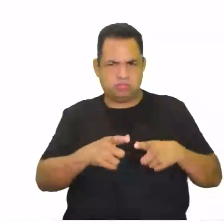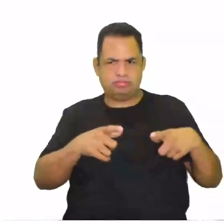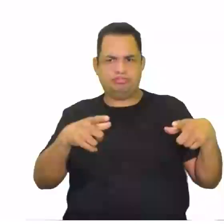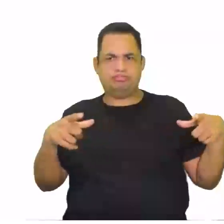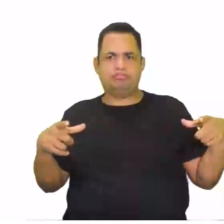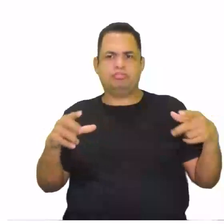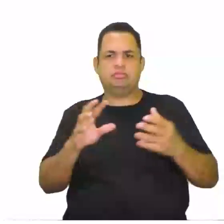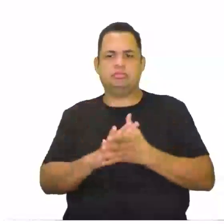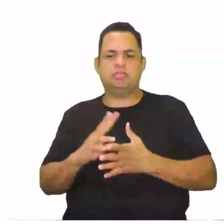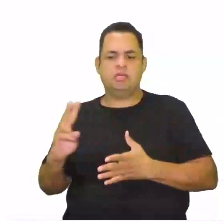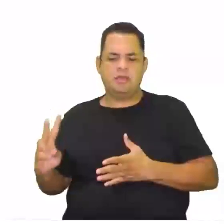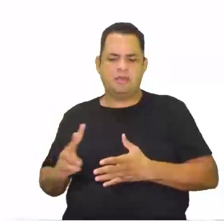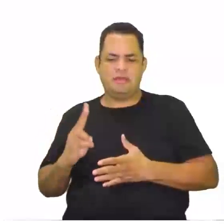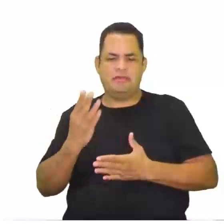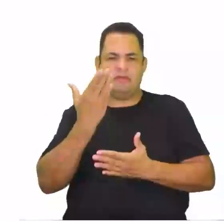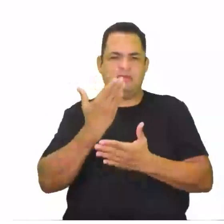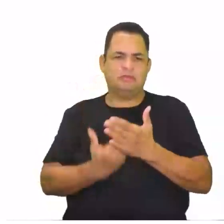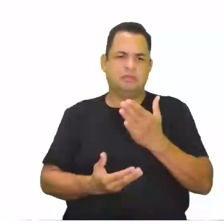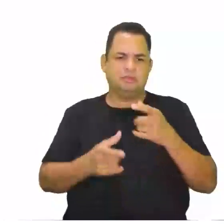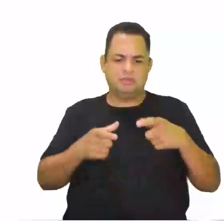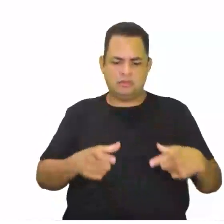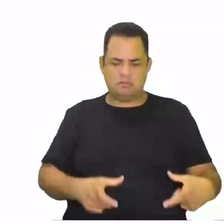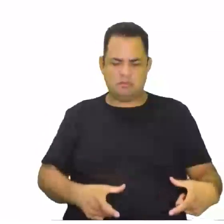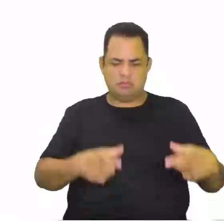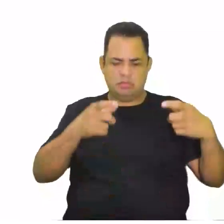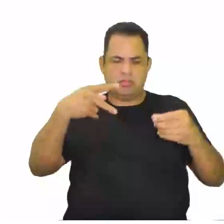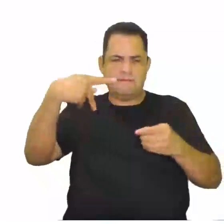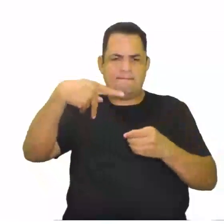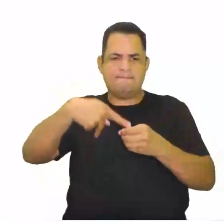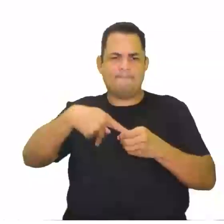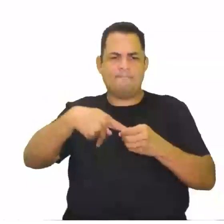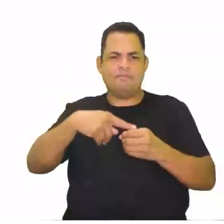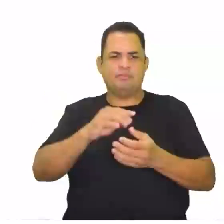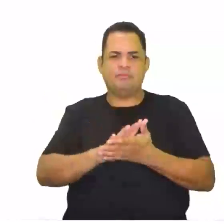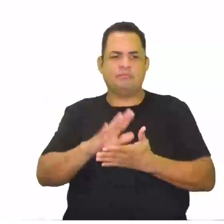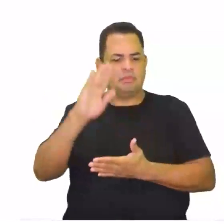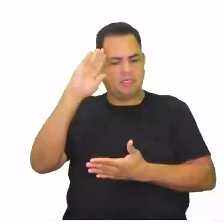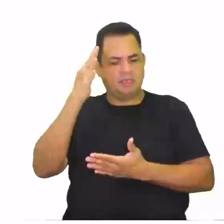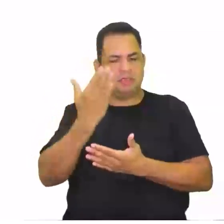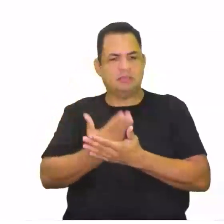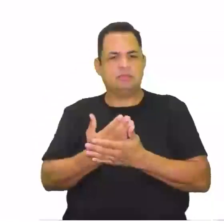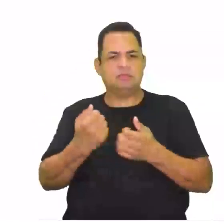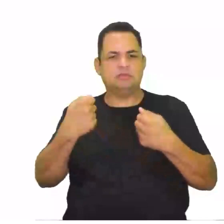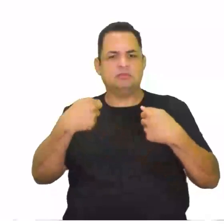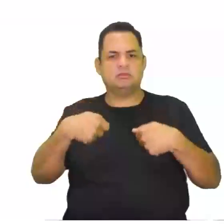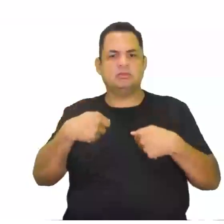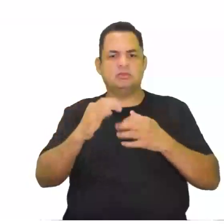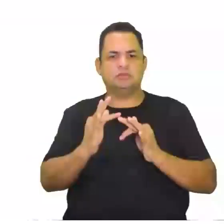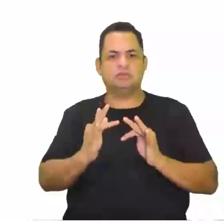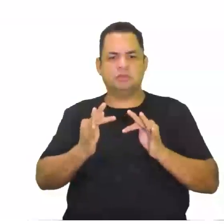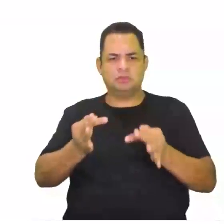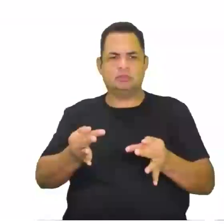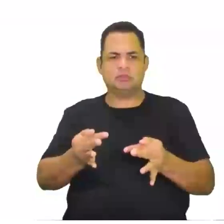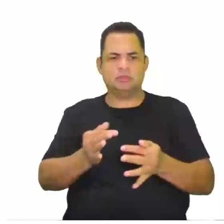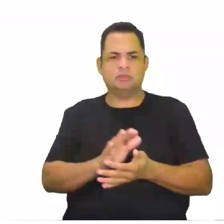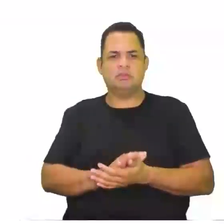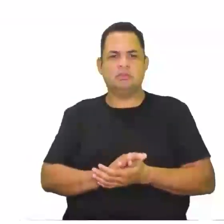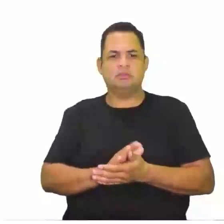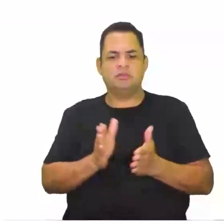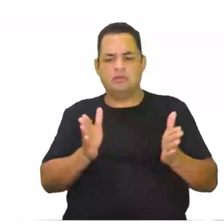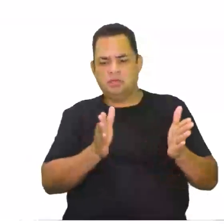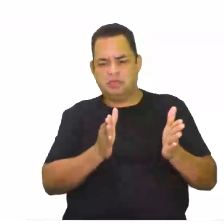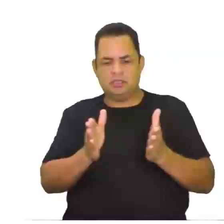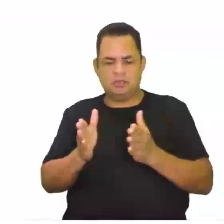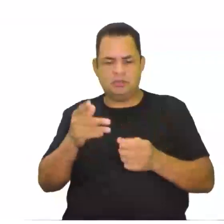consequentemente, desvalorização do barril de petróleo. Não creio que isso possa fazer com que chegue ao fim a Era